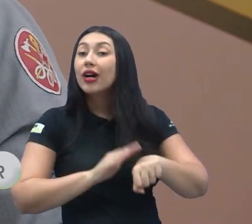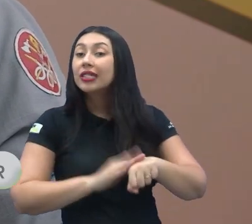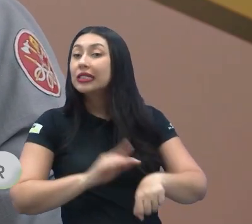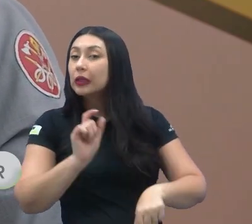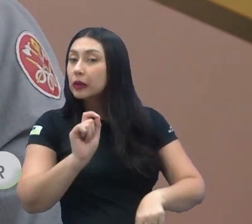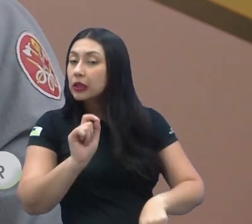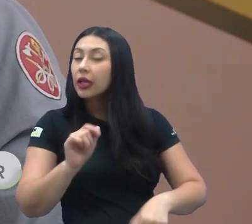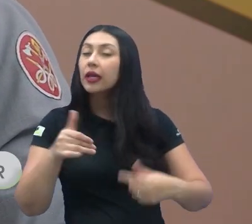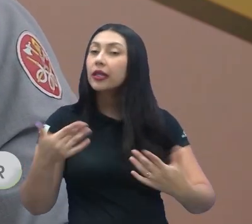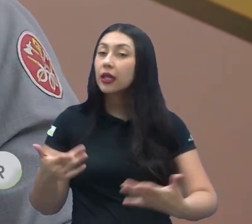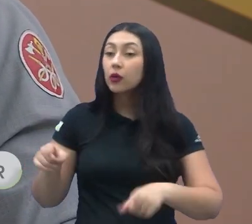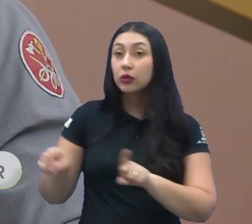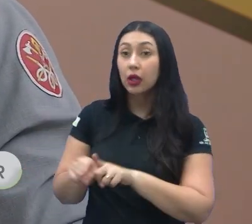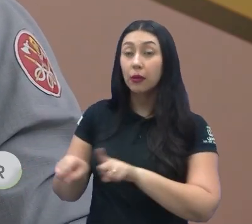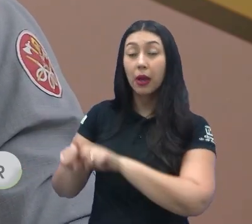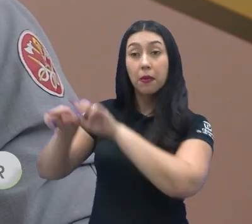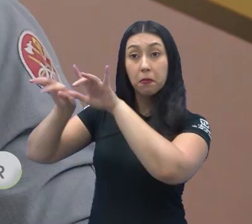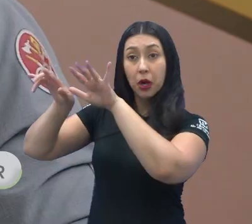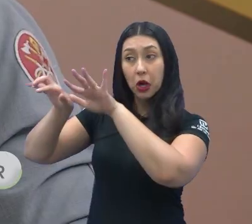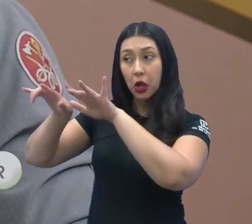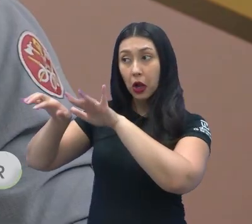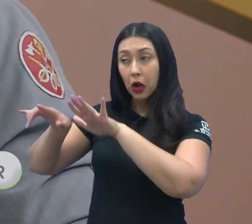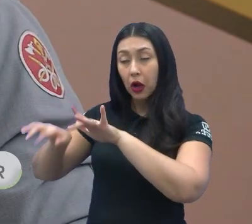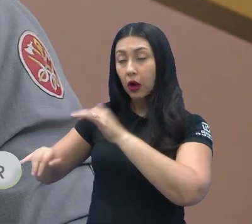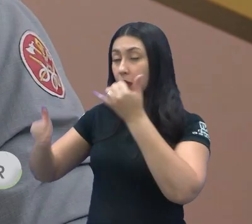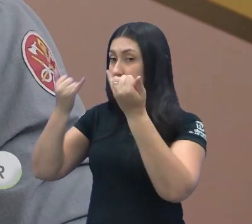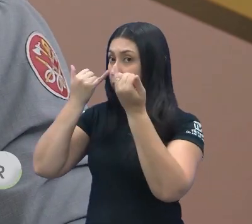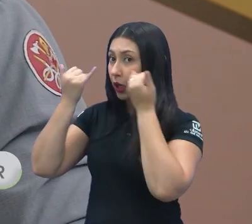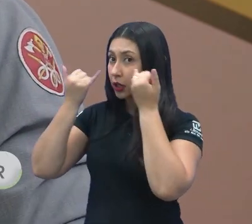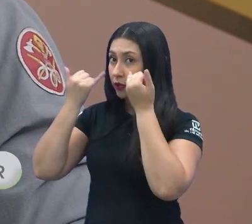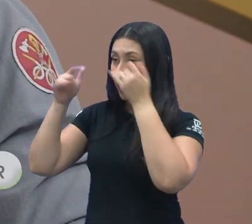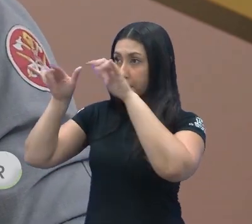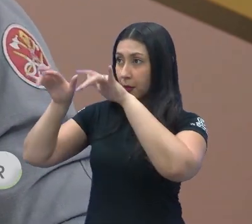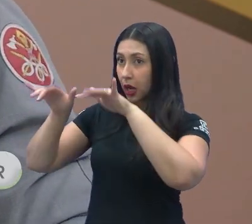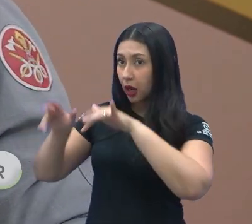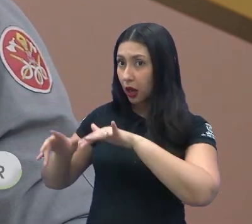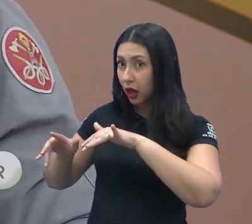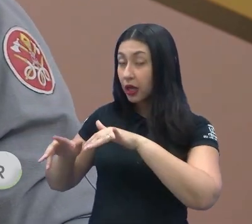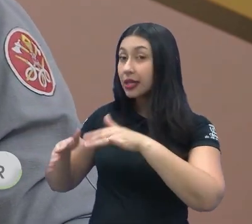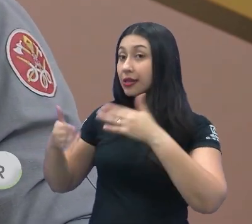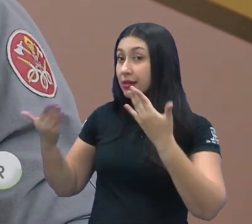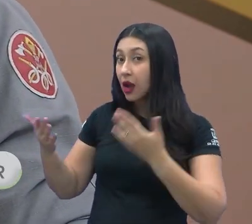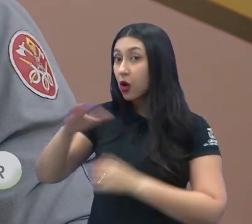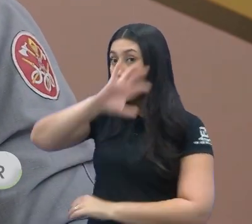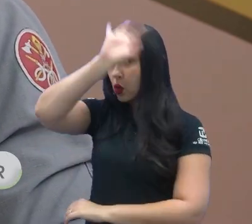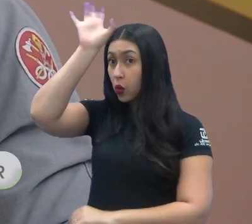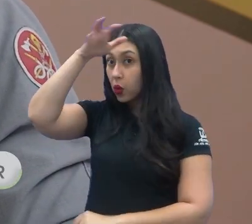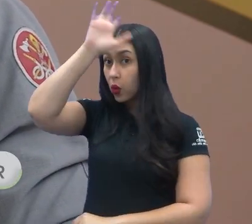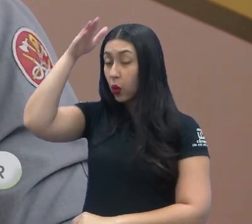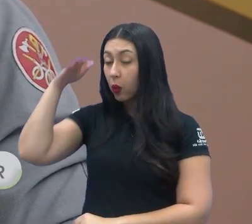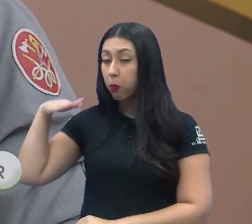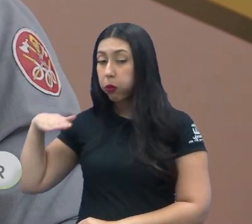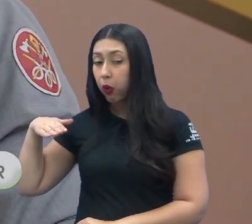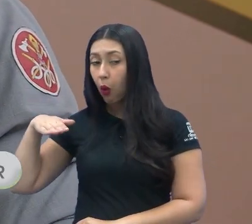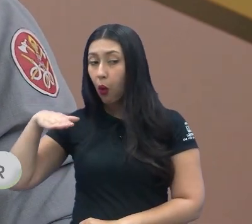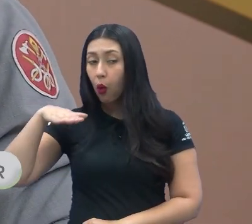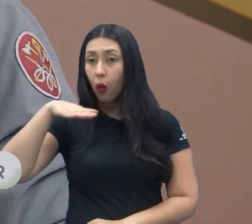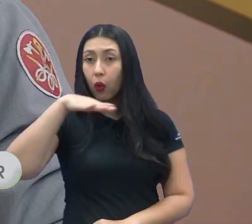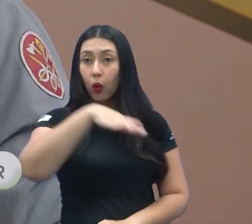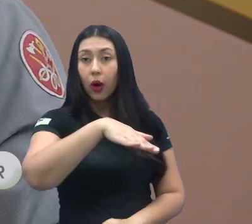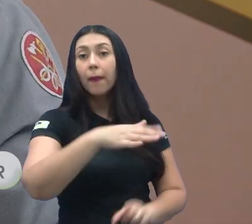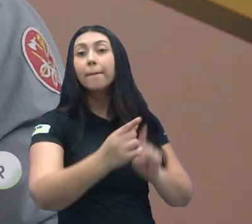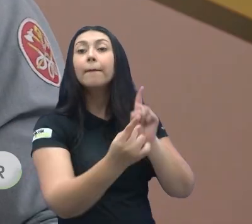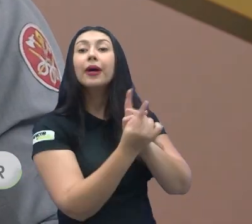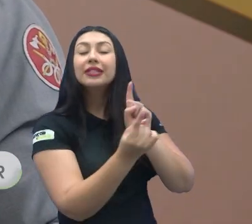fazer o cadastro da ocorrência, colocar ali o que aconteceu, já uma viatura já vai se deslocar até o local para fazer esse atendimento. E aí